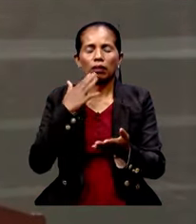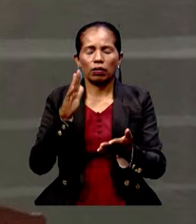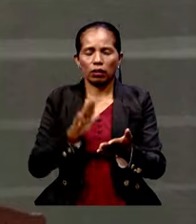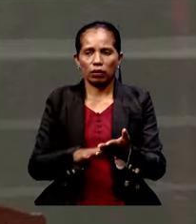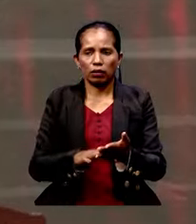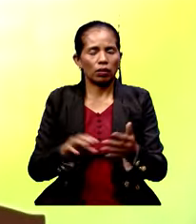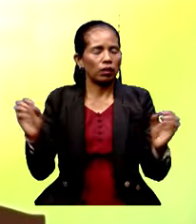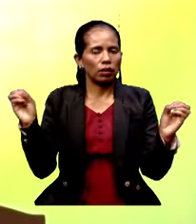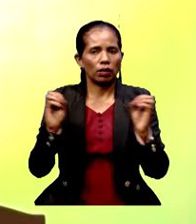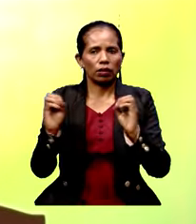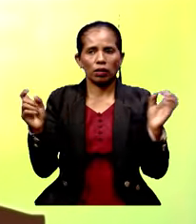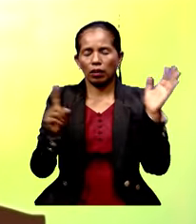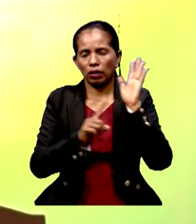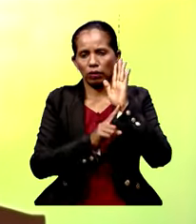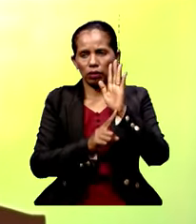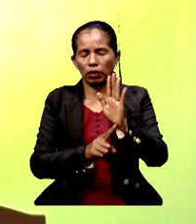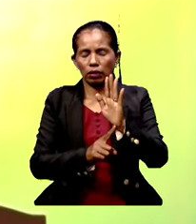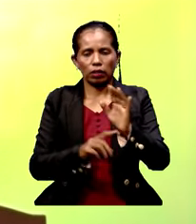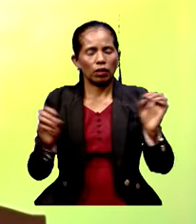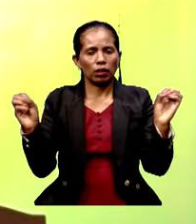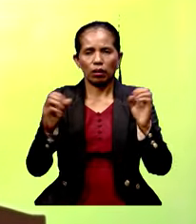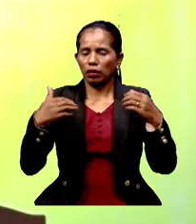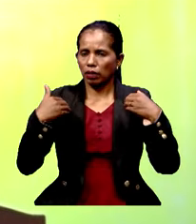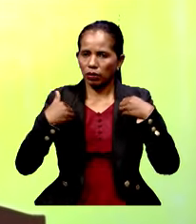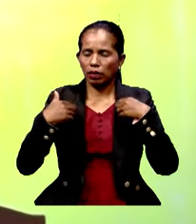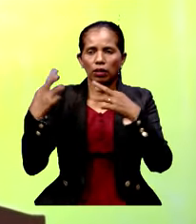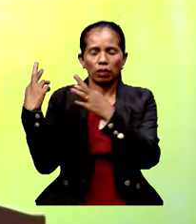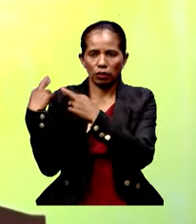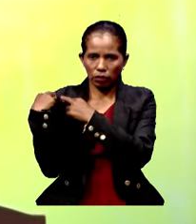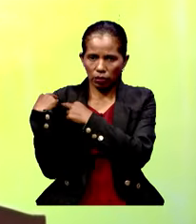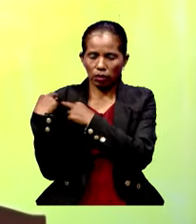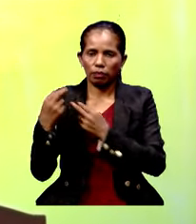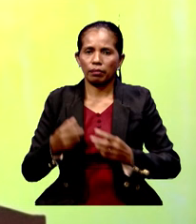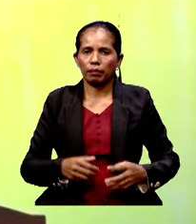lei na transparência, lei na responsabilidade.